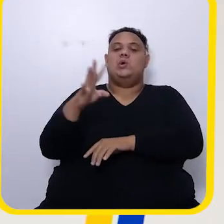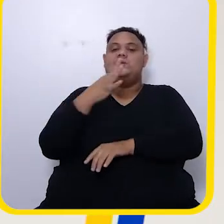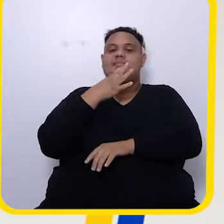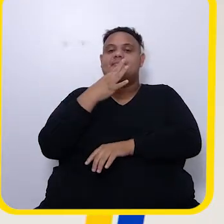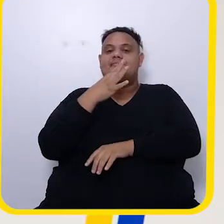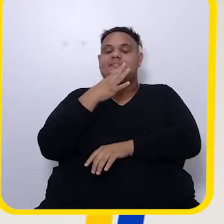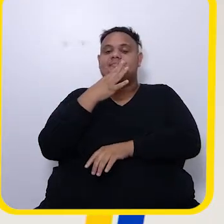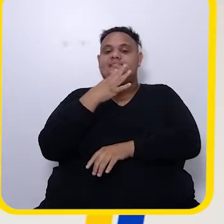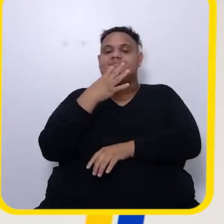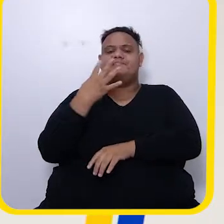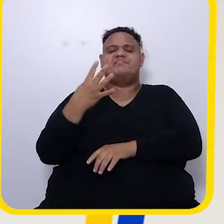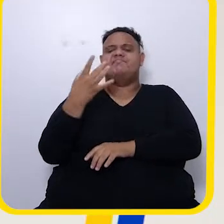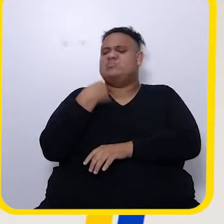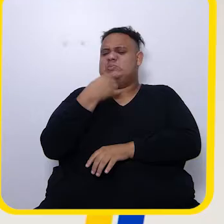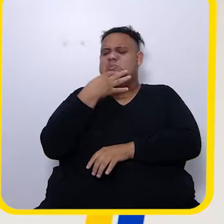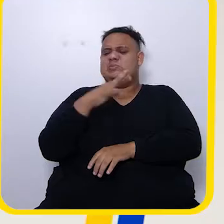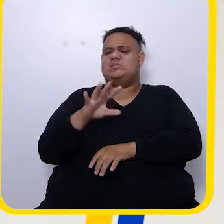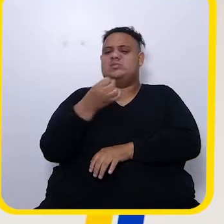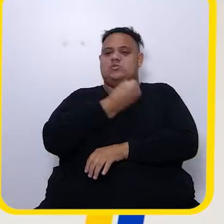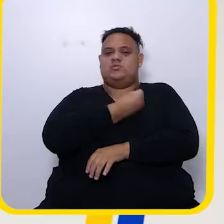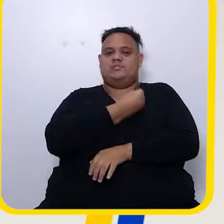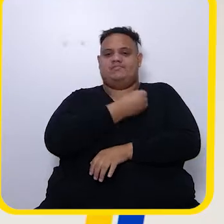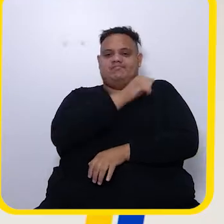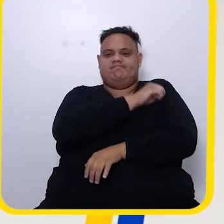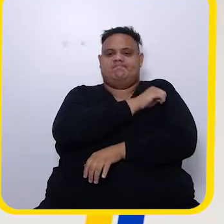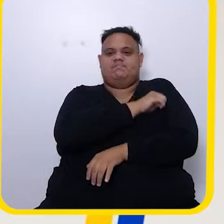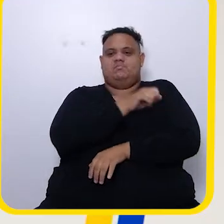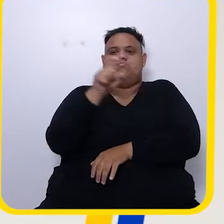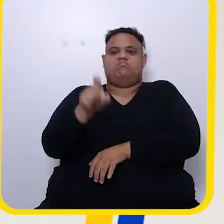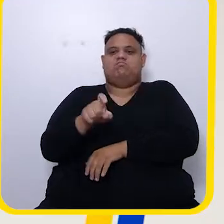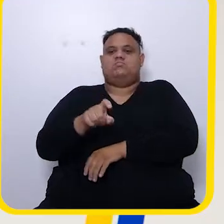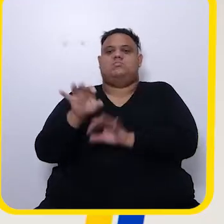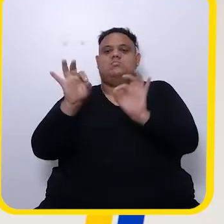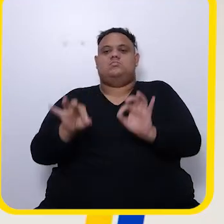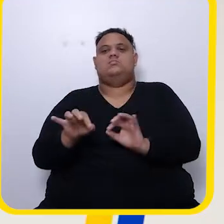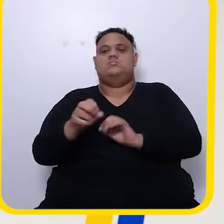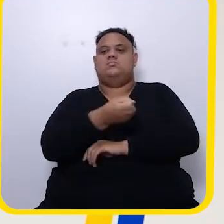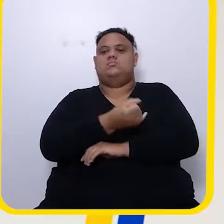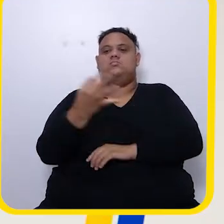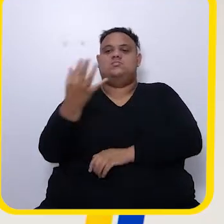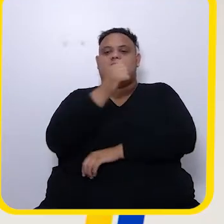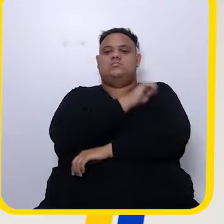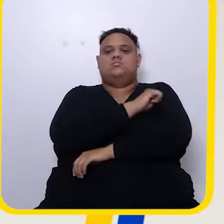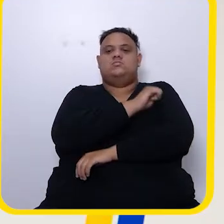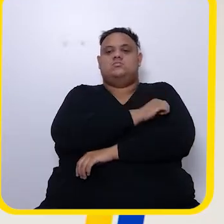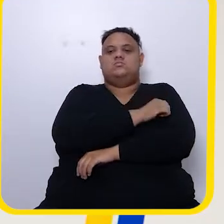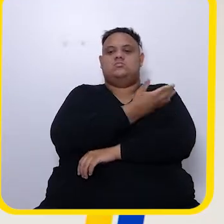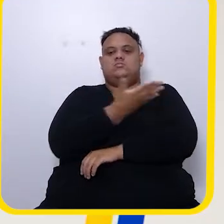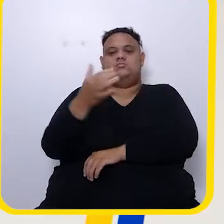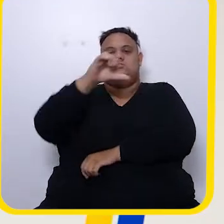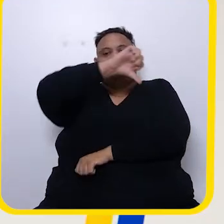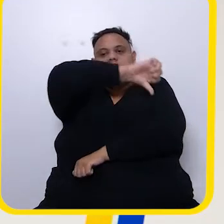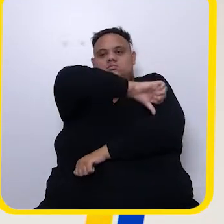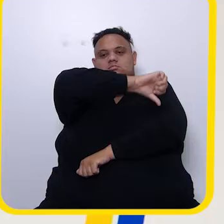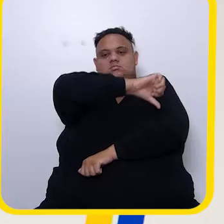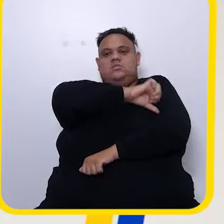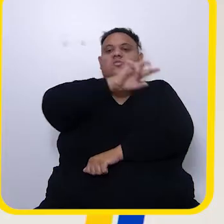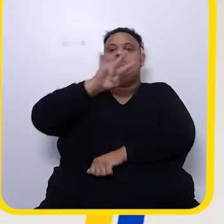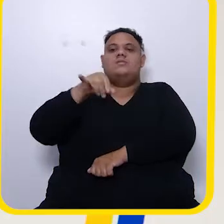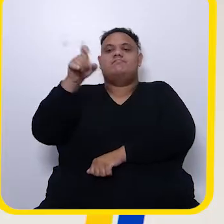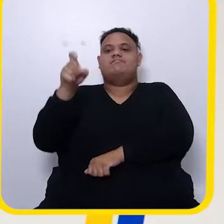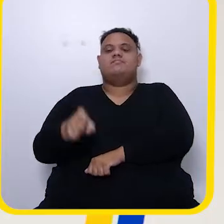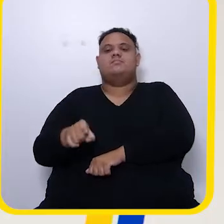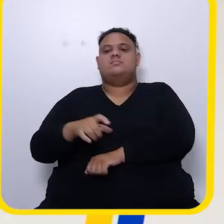E nesse caso a gente vai chamar o número de alunos de X. Na quantidade de alunos desse nono ano, a gente vai chamar